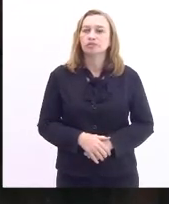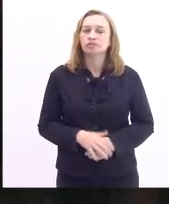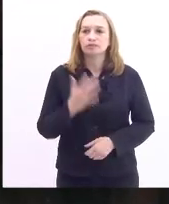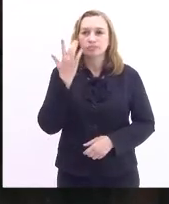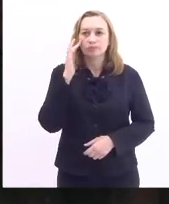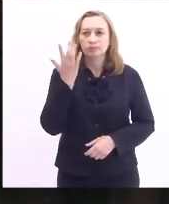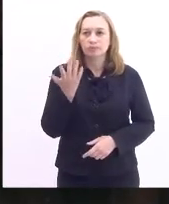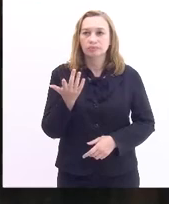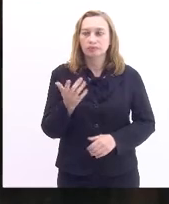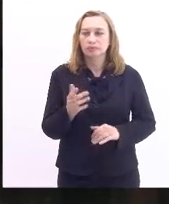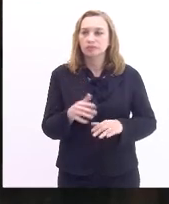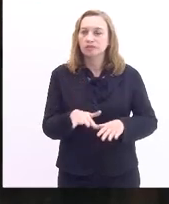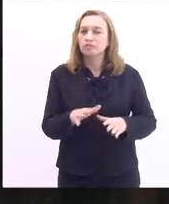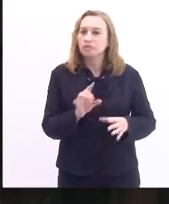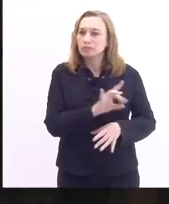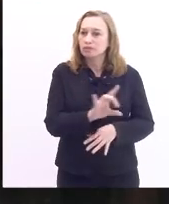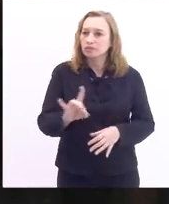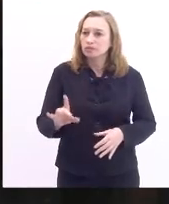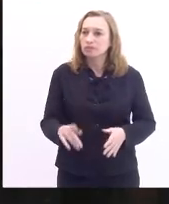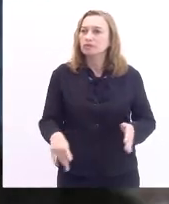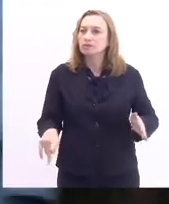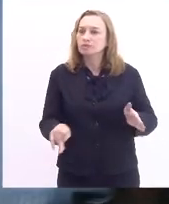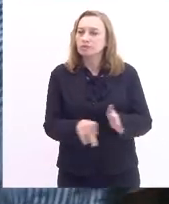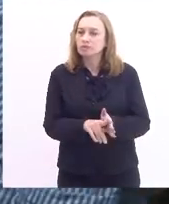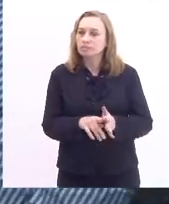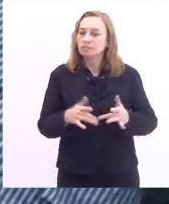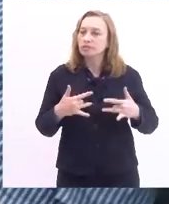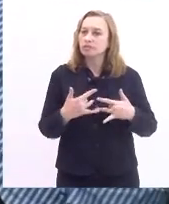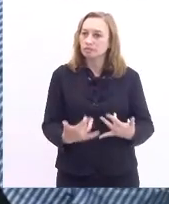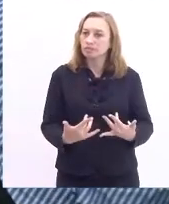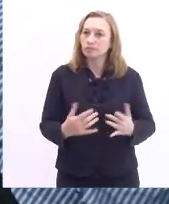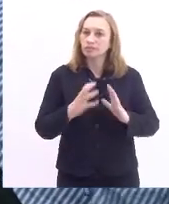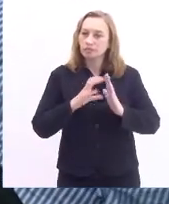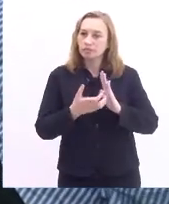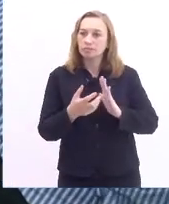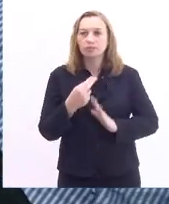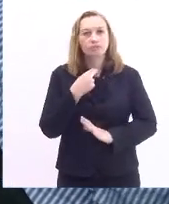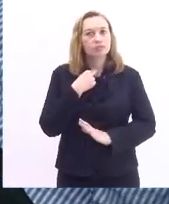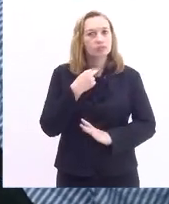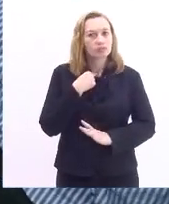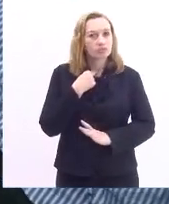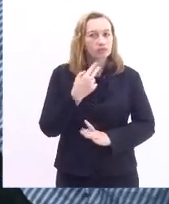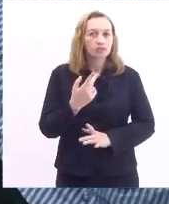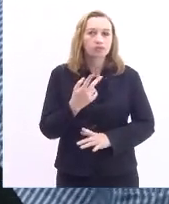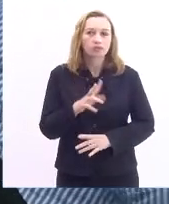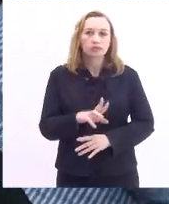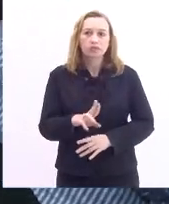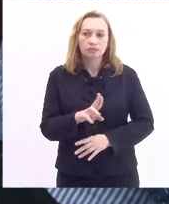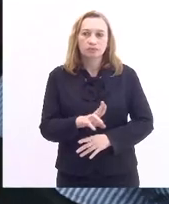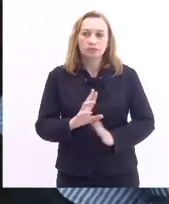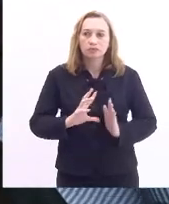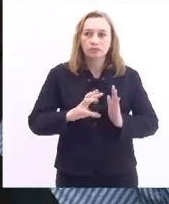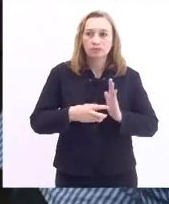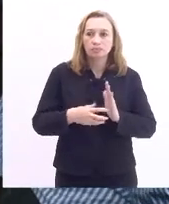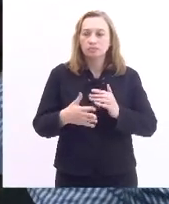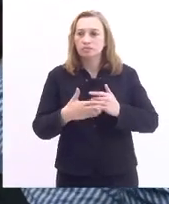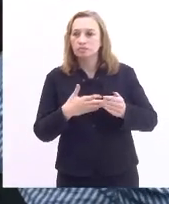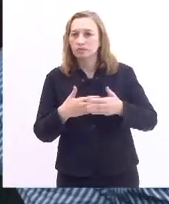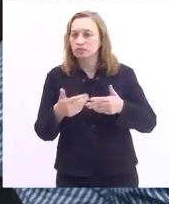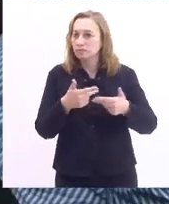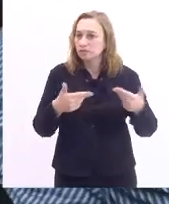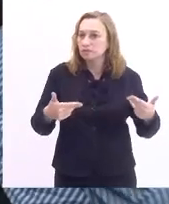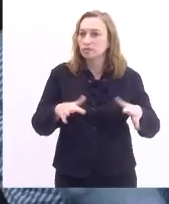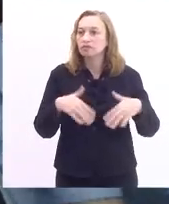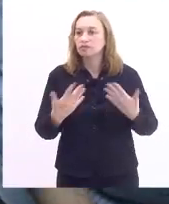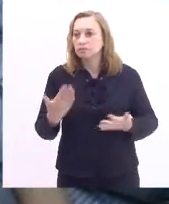achar que tá passando cada um de nós pode ter essa simpatia para tirar o que a gente não pode instrumentalizar o partido PA Que